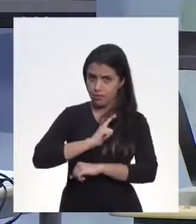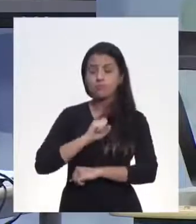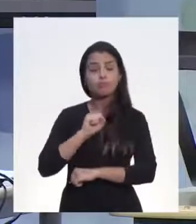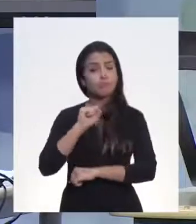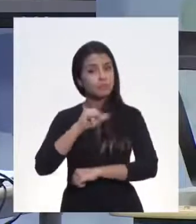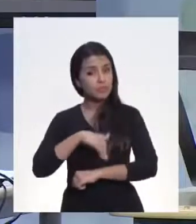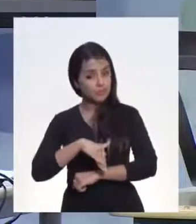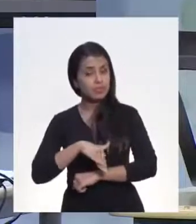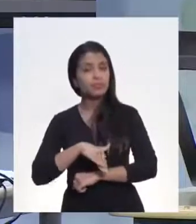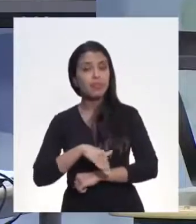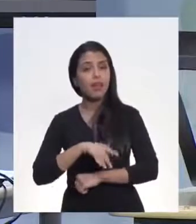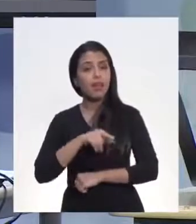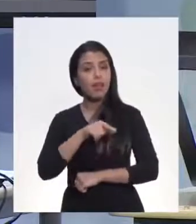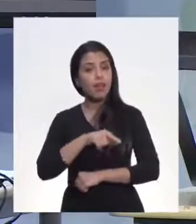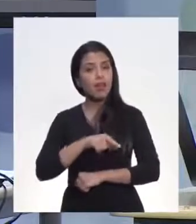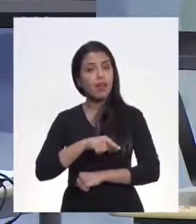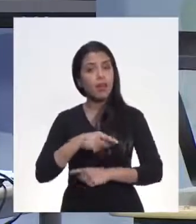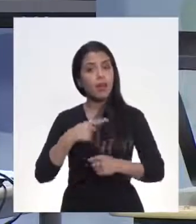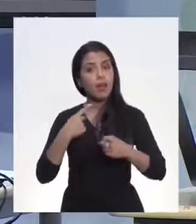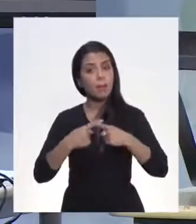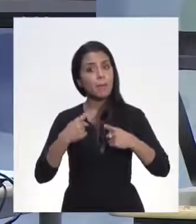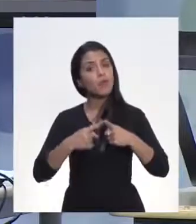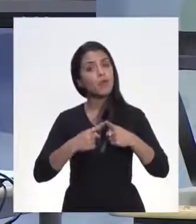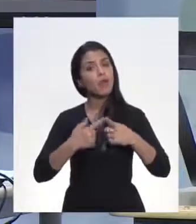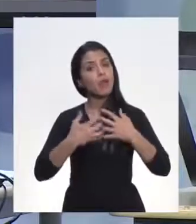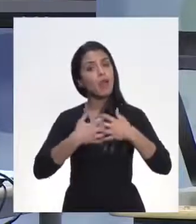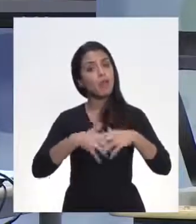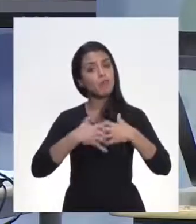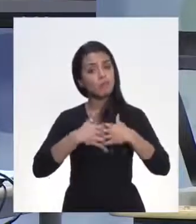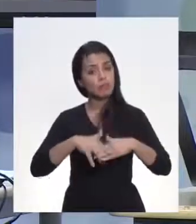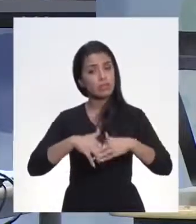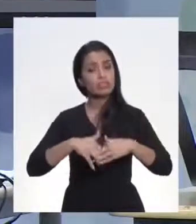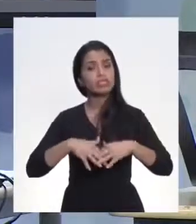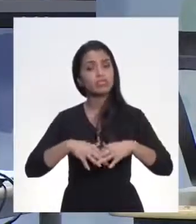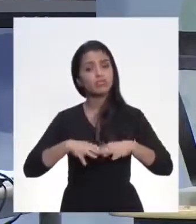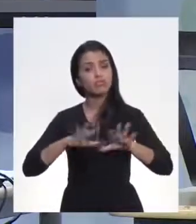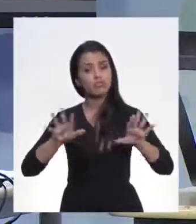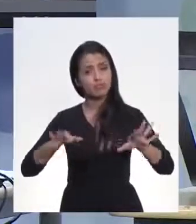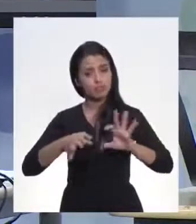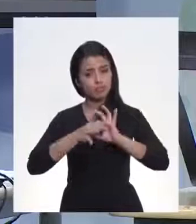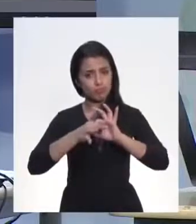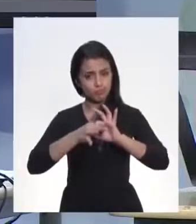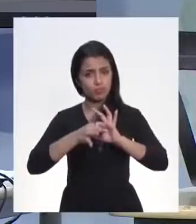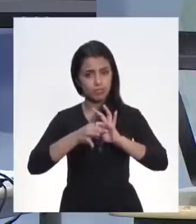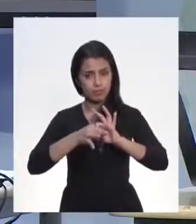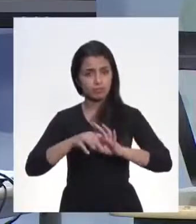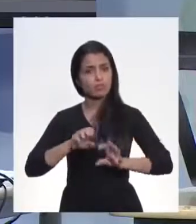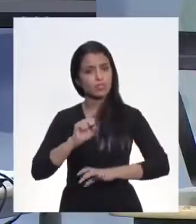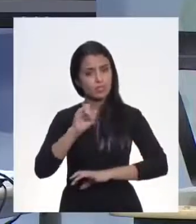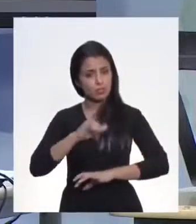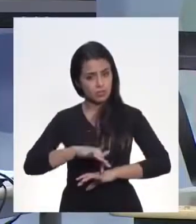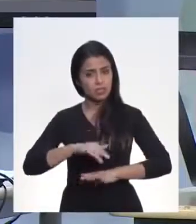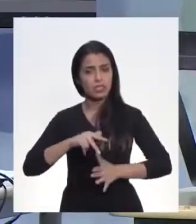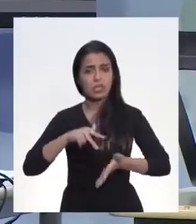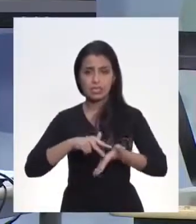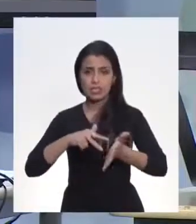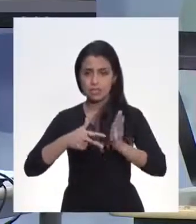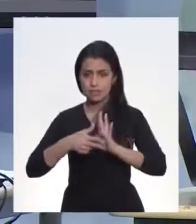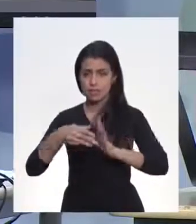subordinada adverbial exatamente porque ela exerce a função de adjunta adverbial. Então, Sim. É lá que está o sentido...